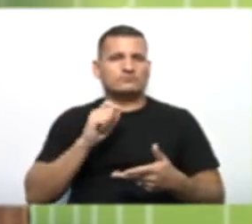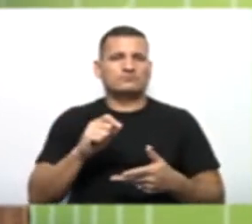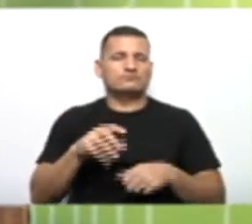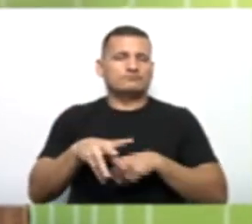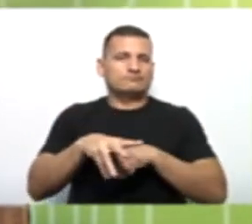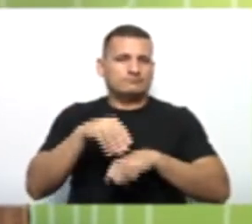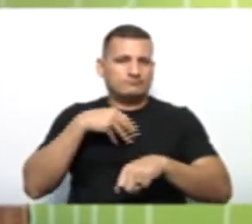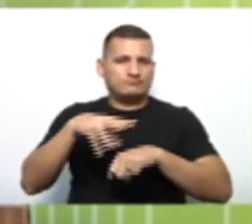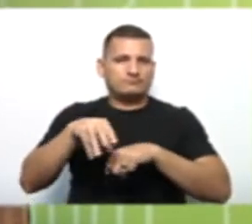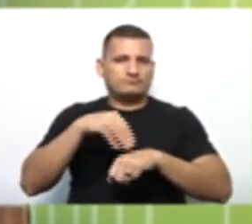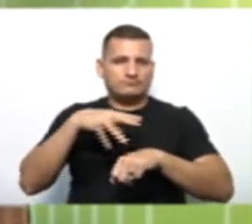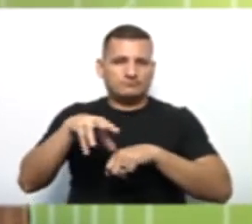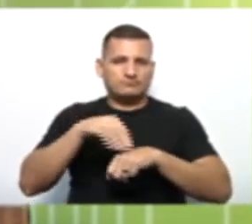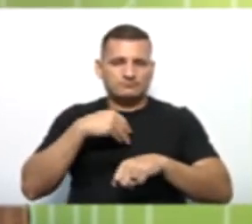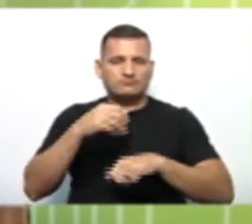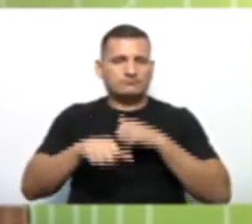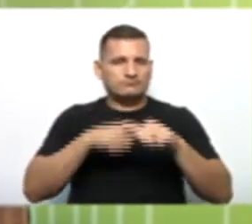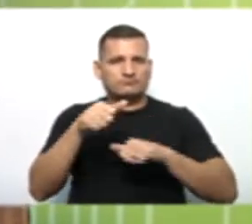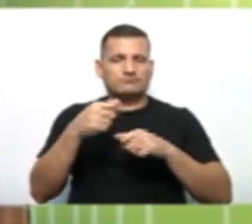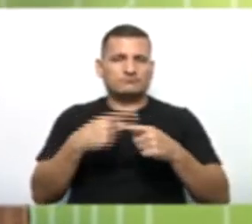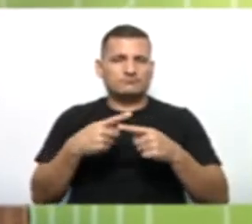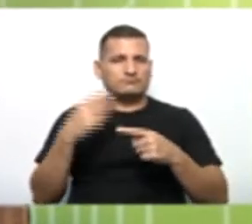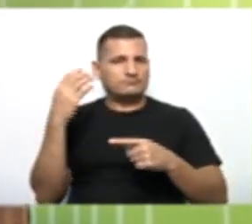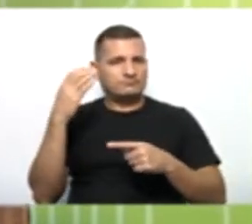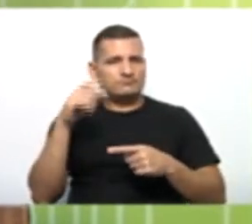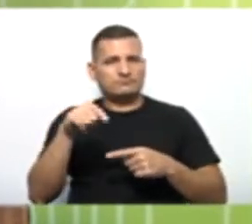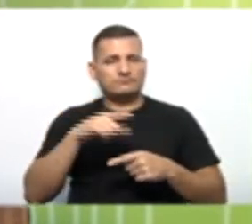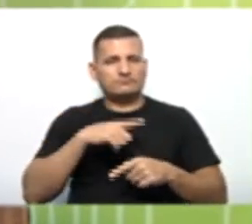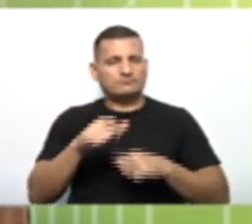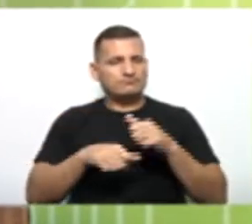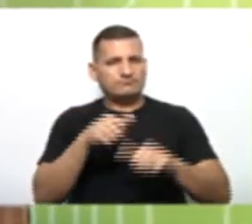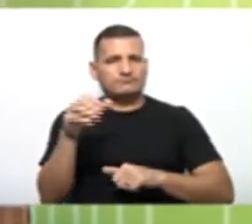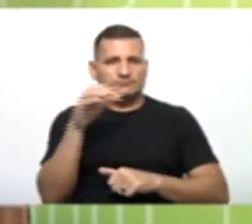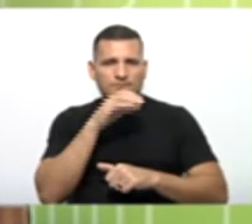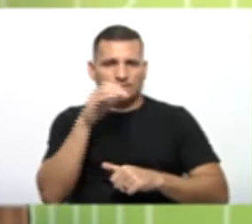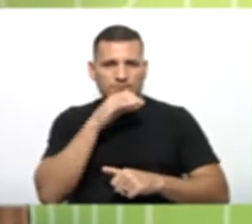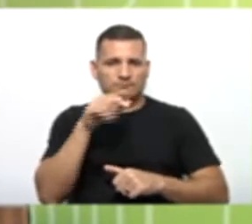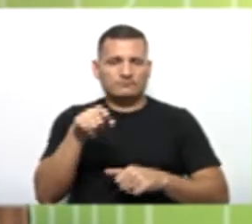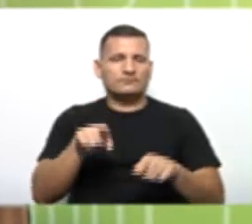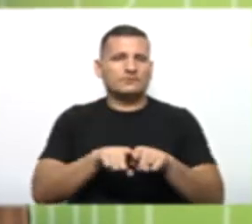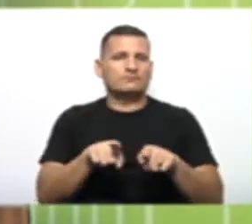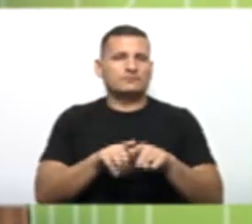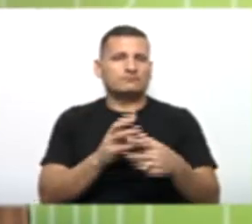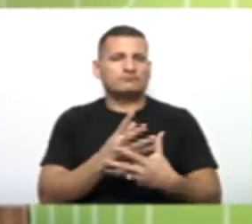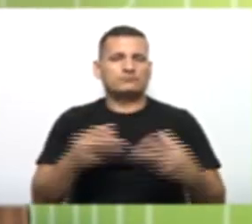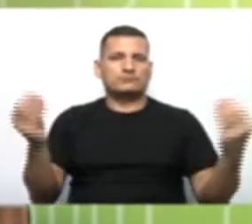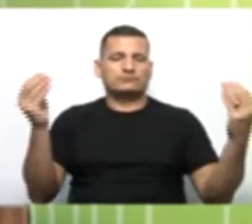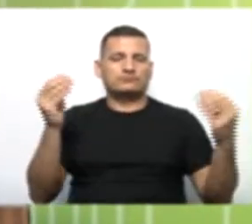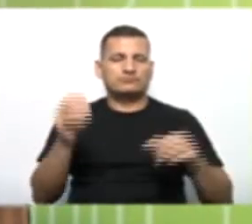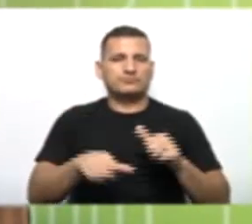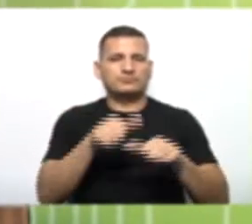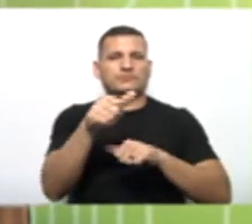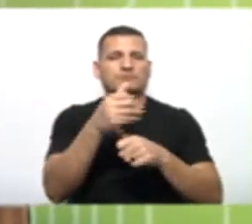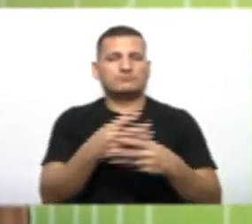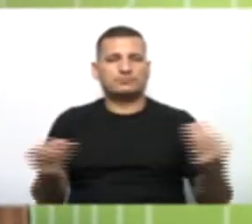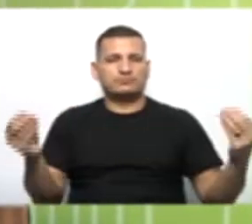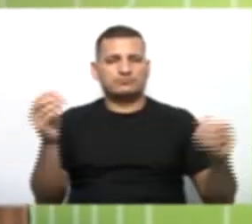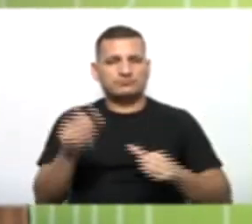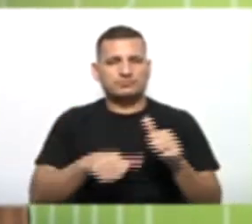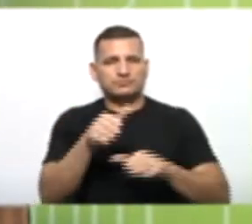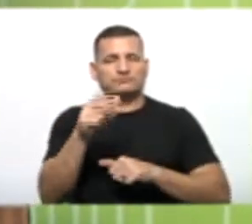porque a ciência ela é dinâmica ela ela é volátil e ela é líquida todos os dias a